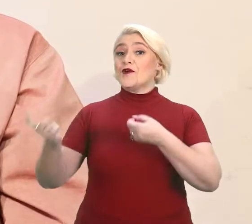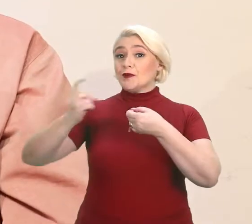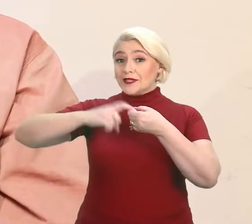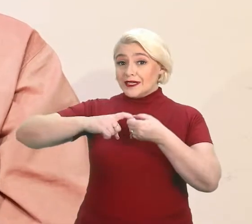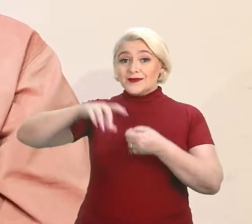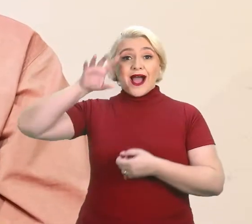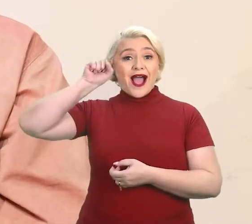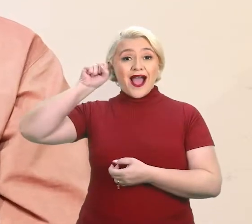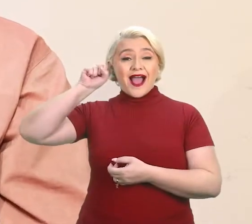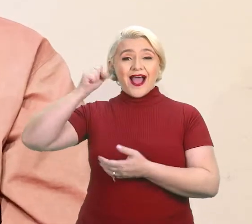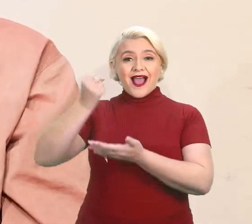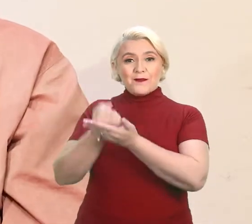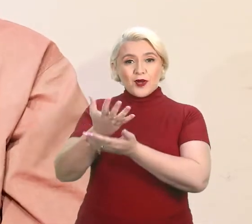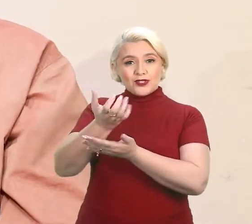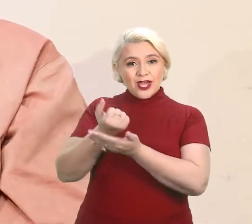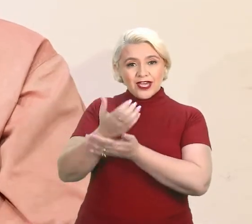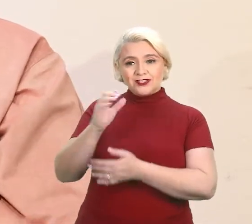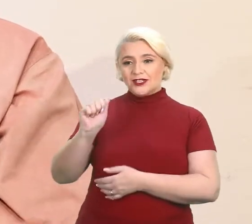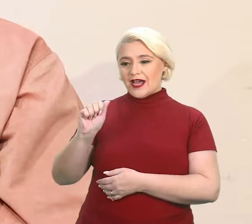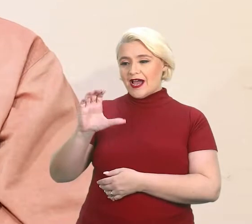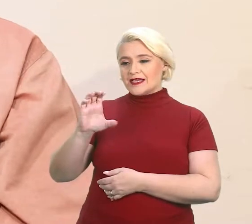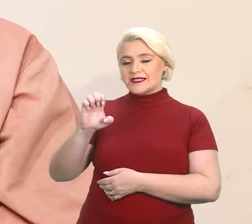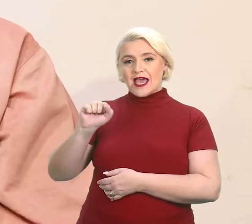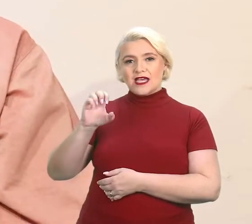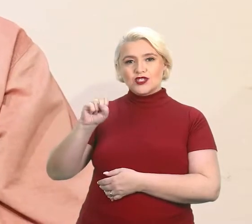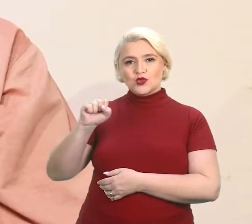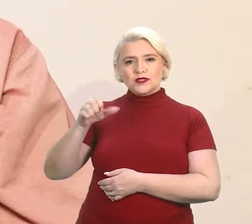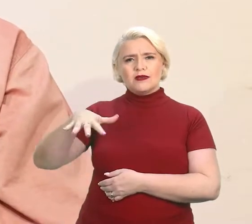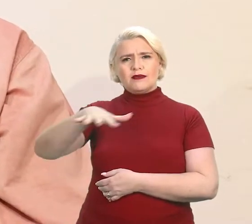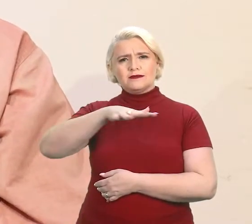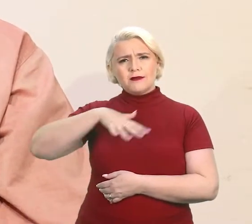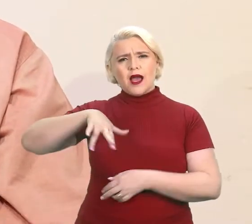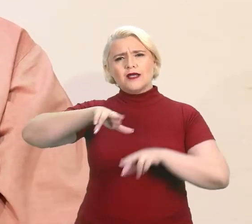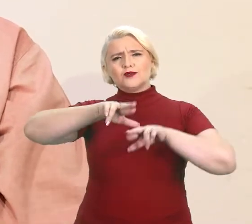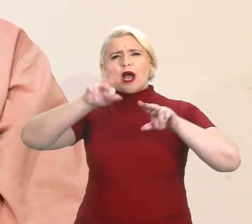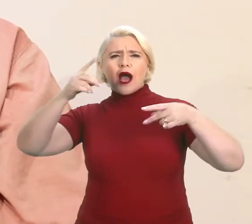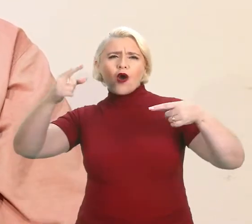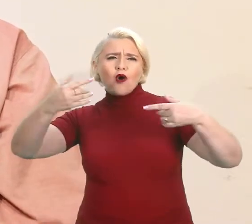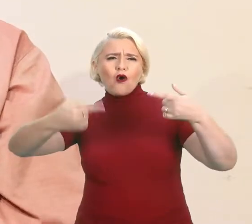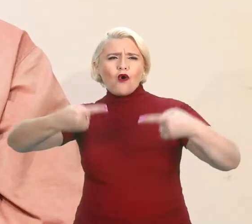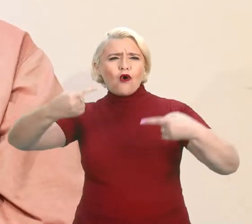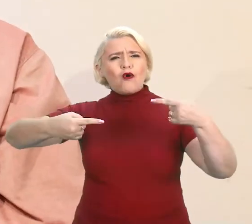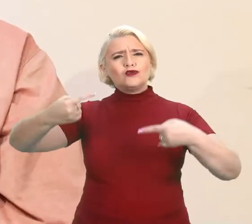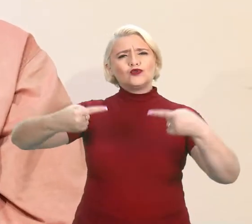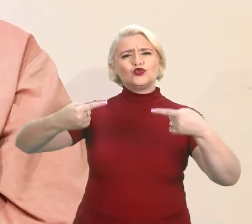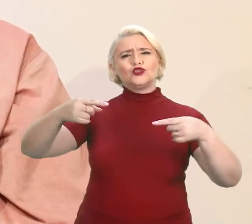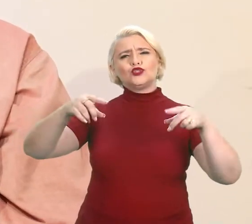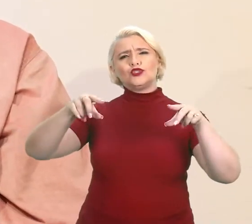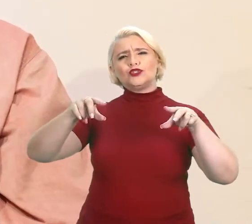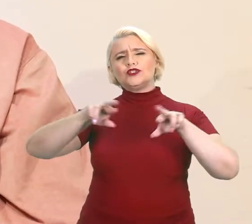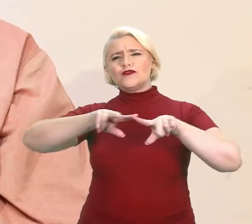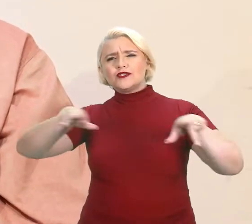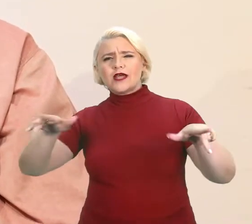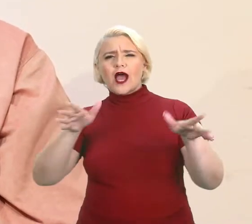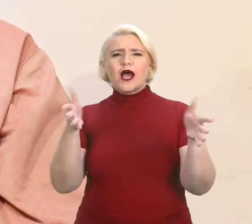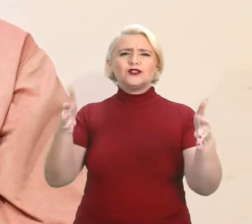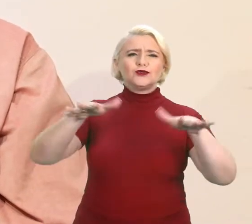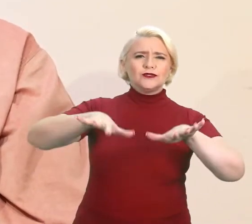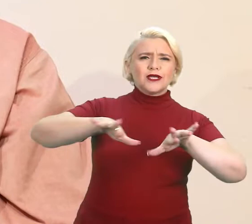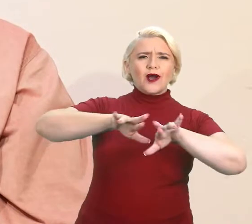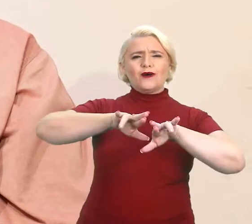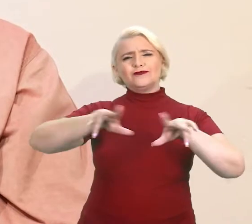Voltamos com o Acessos Podcast, o seu espaço de diversidade, acessibilidade e inclusão.